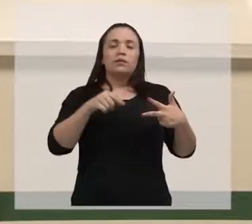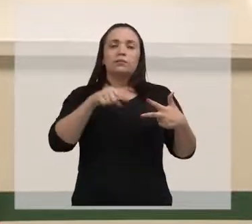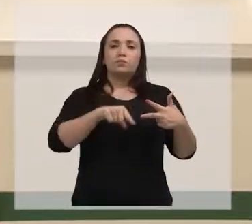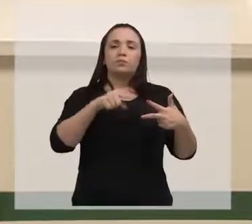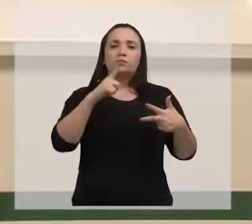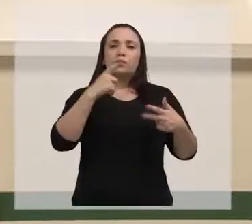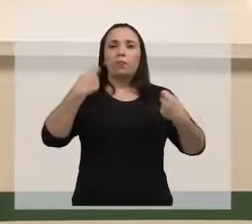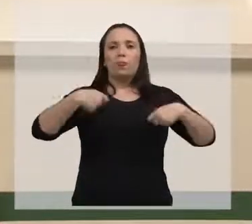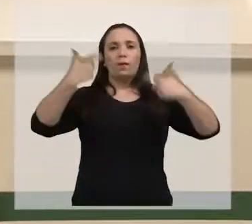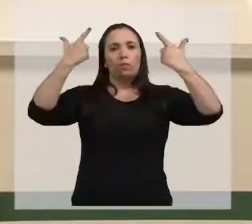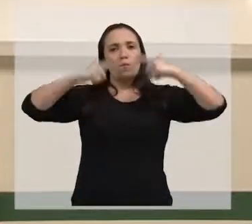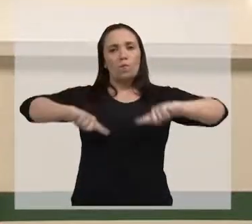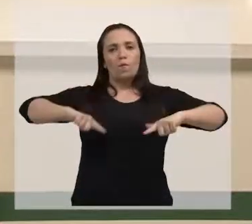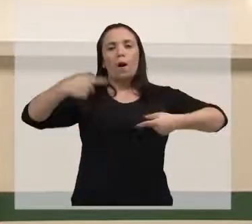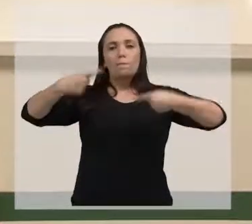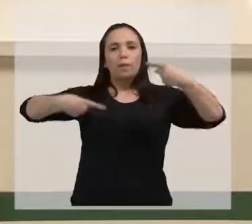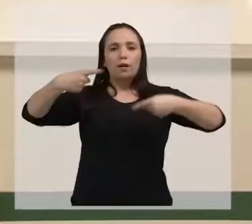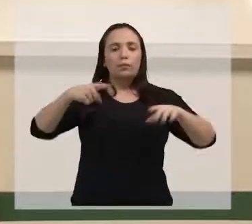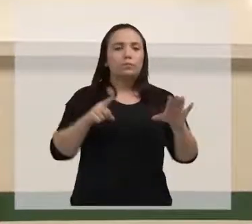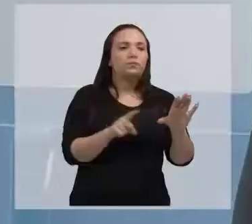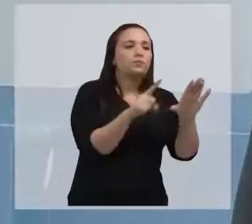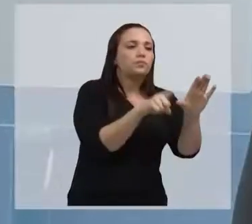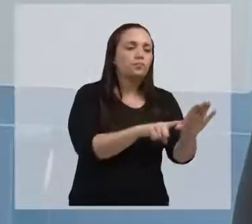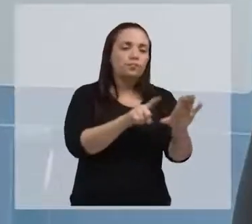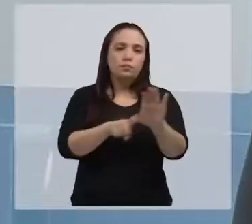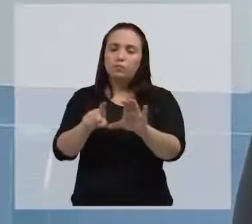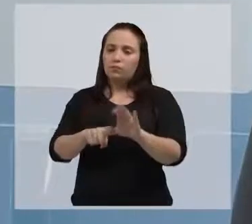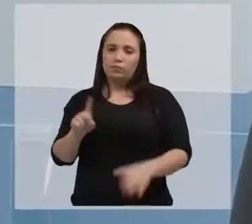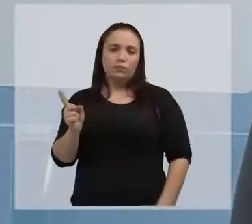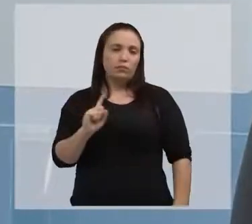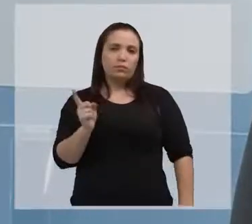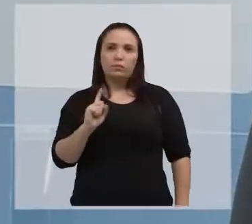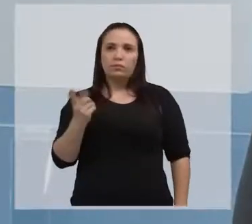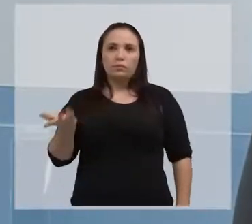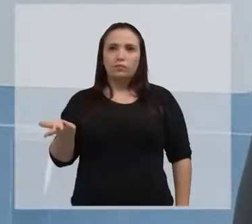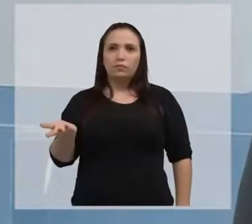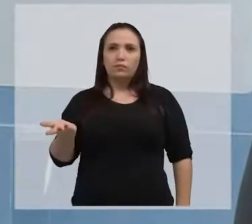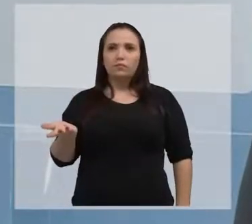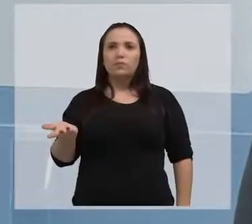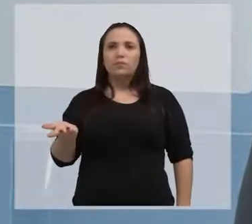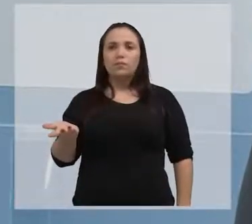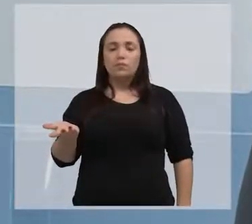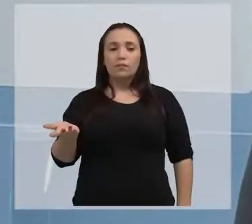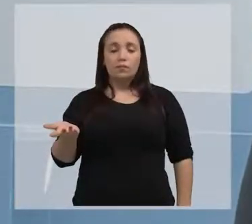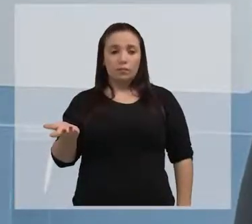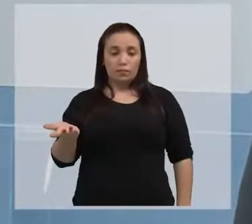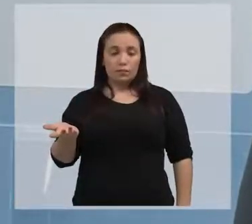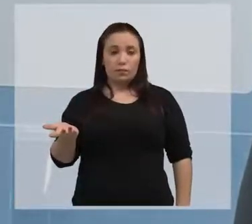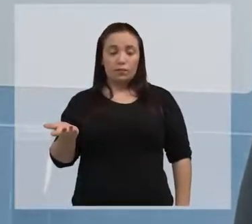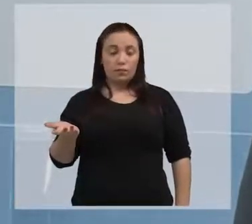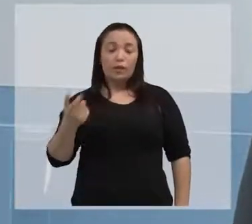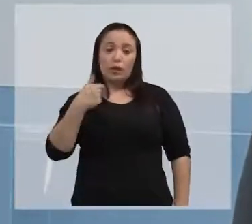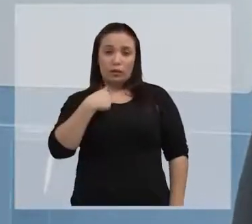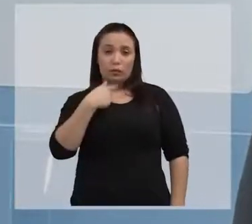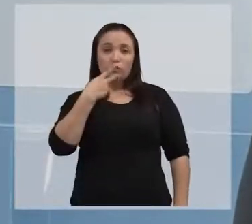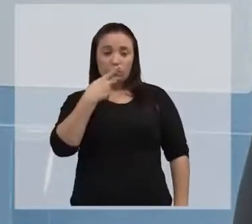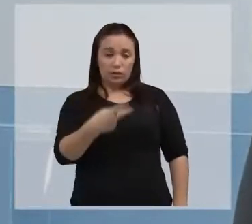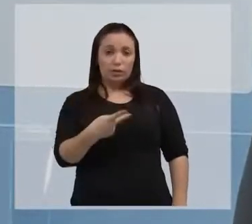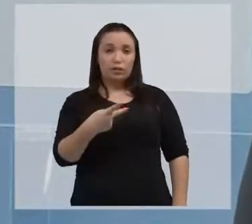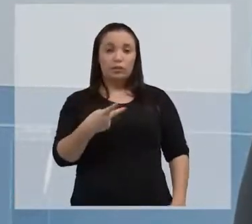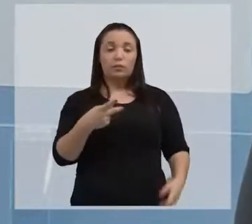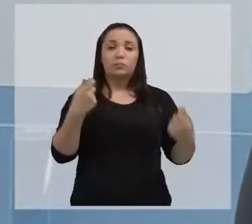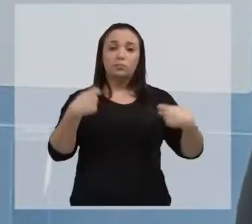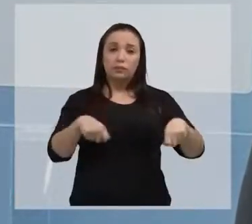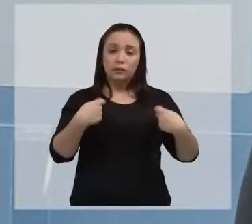Você coloca muito Mais ou bem menos isso que eu estou dizendo agora ultimamente, nós temos... Despolitizar. Eu estou dizendo uma coisa meio louca, mas é verdade. Nós temos